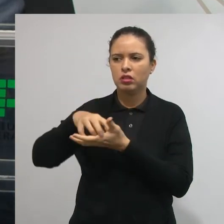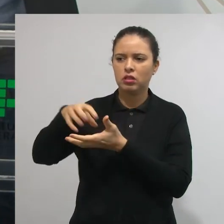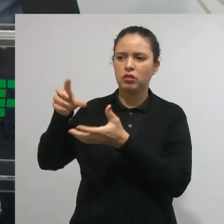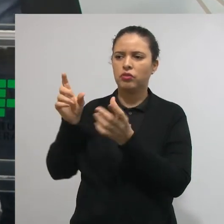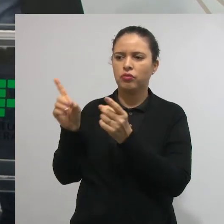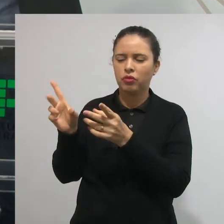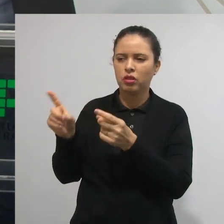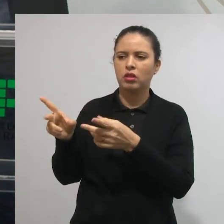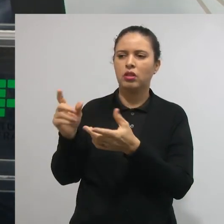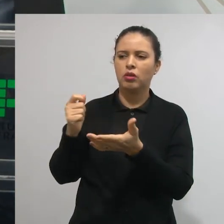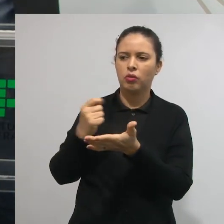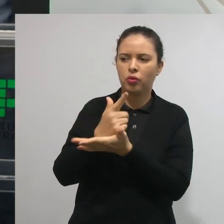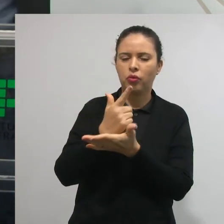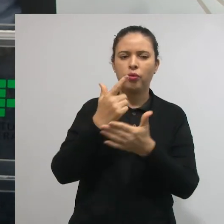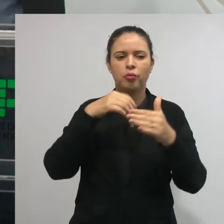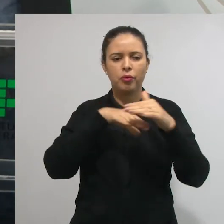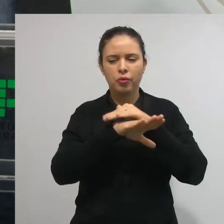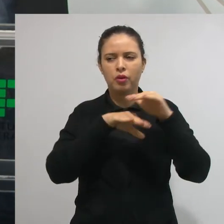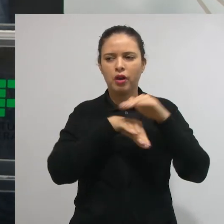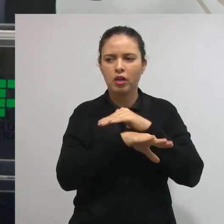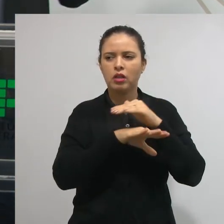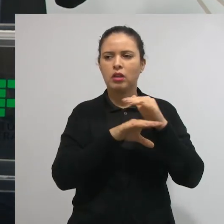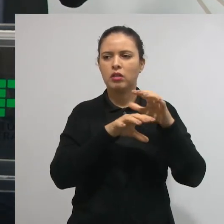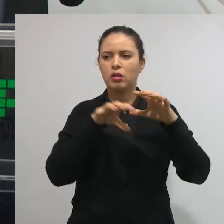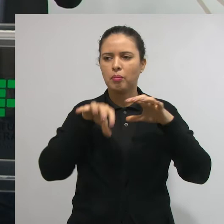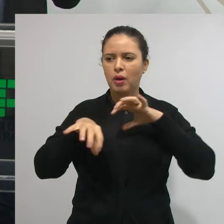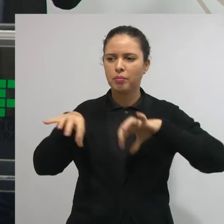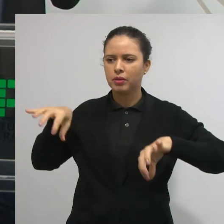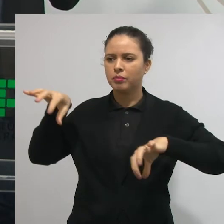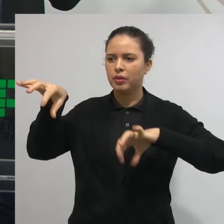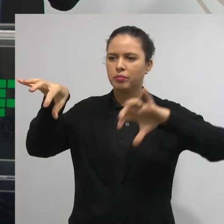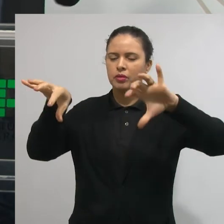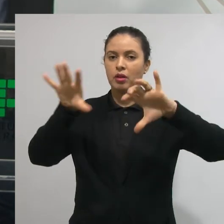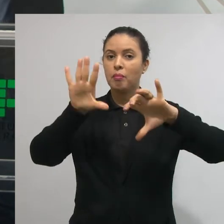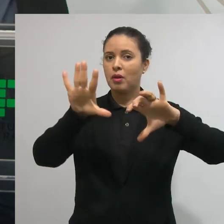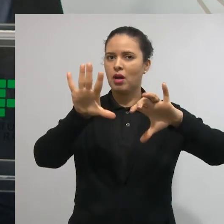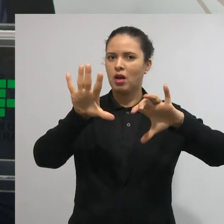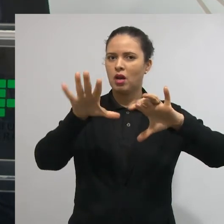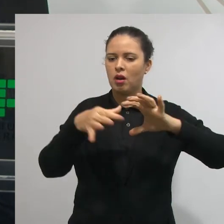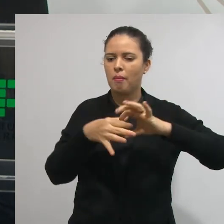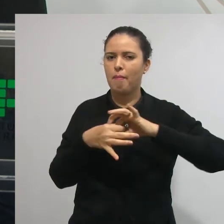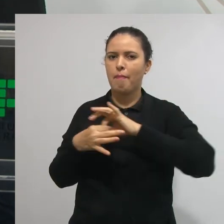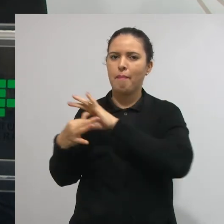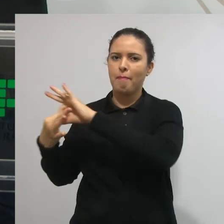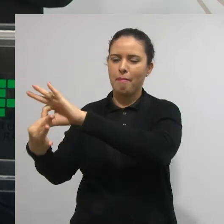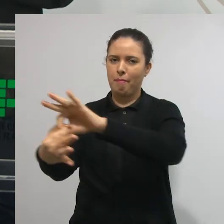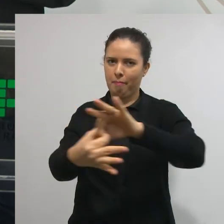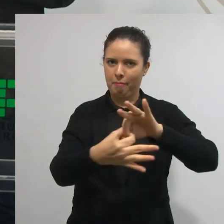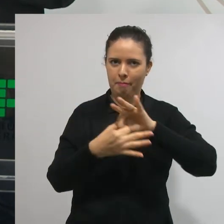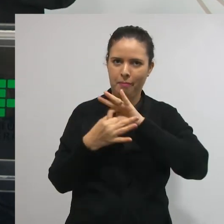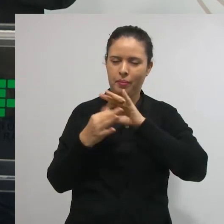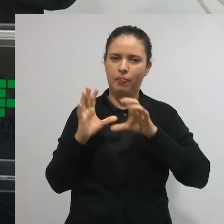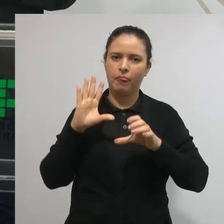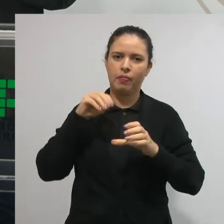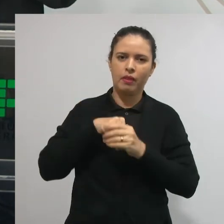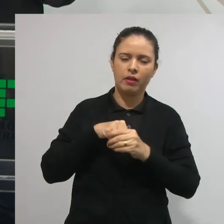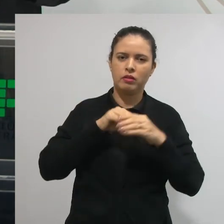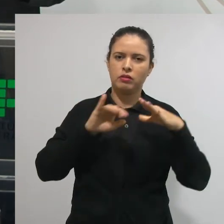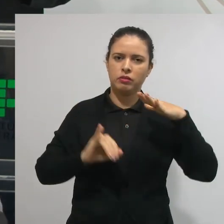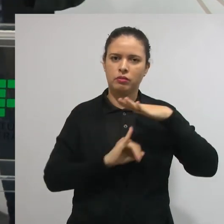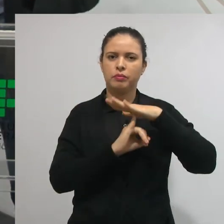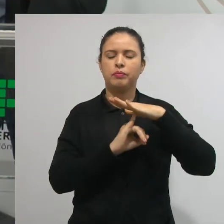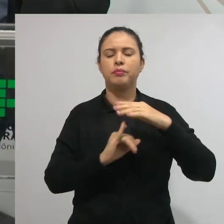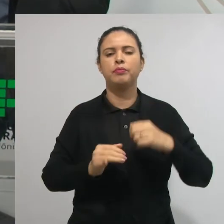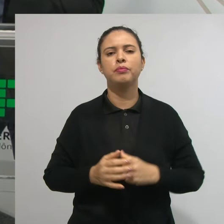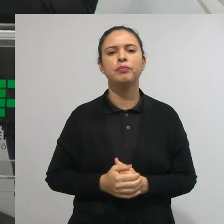setor de compras, o setor de depósito, o setor de... enfim, cada um tem a sua função dentro da organização. Vamos